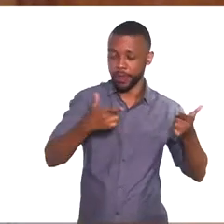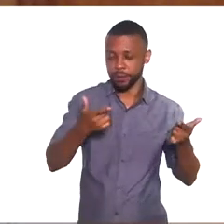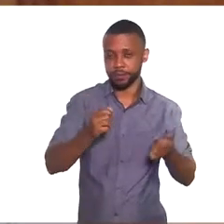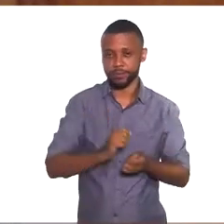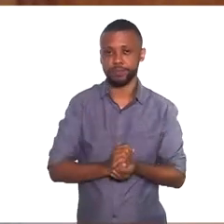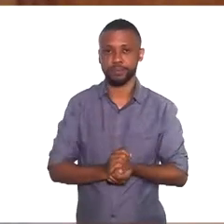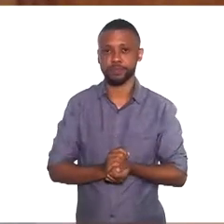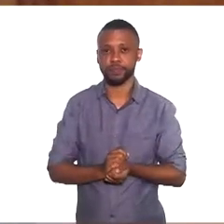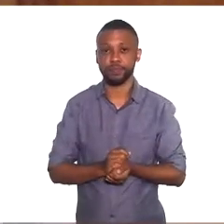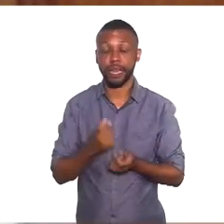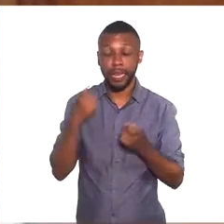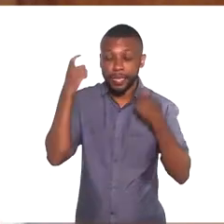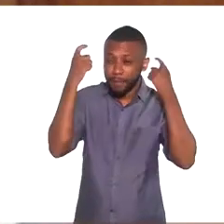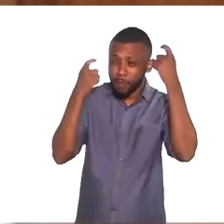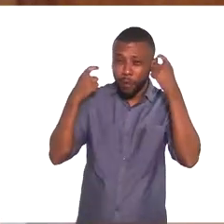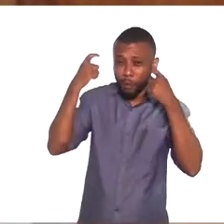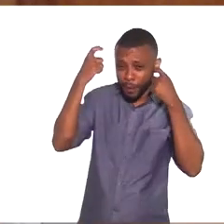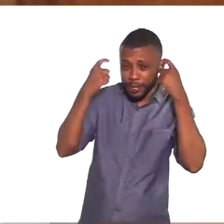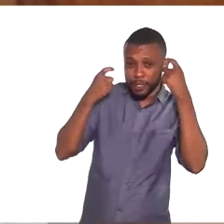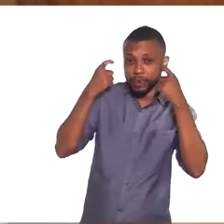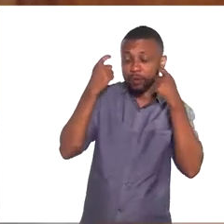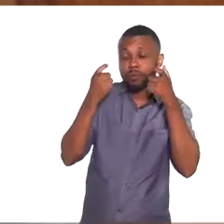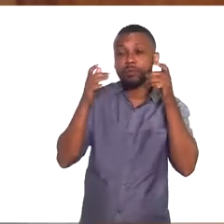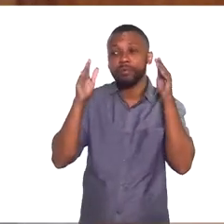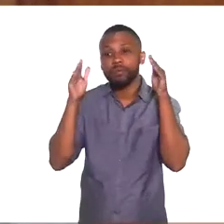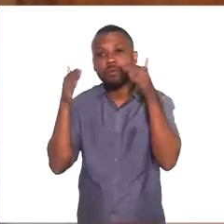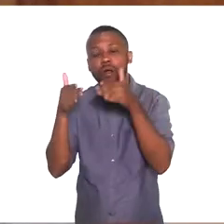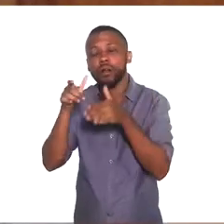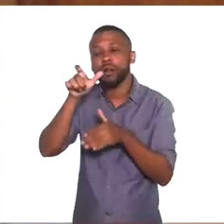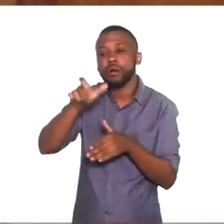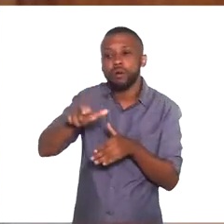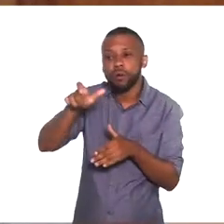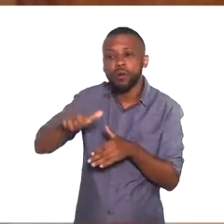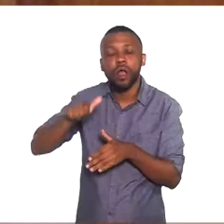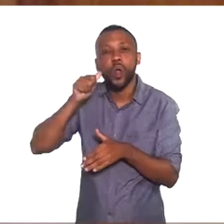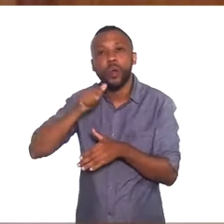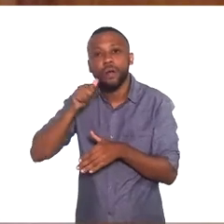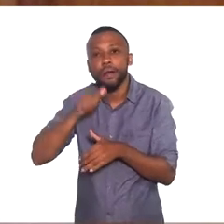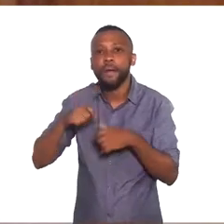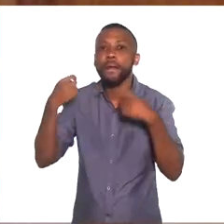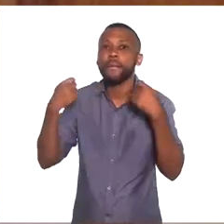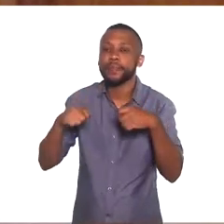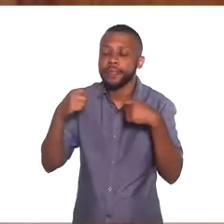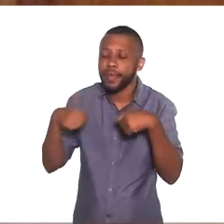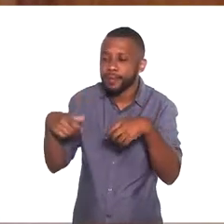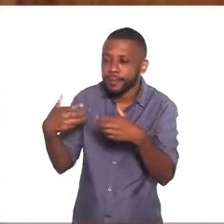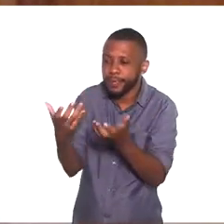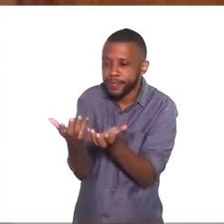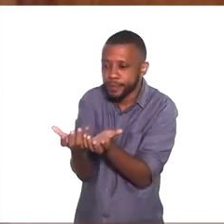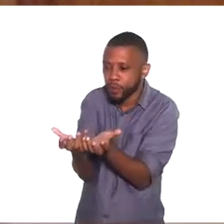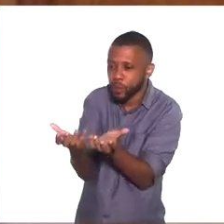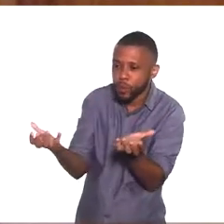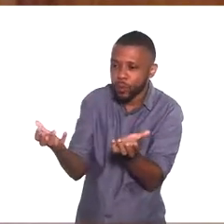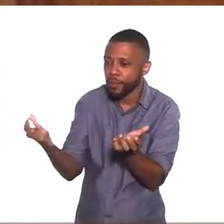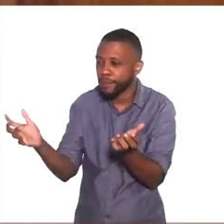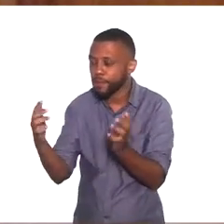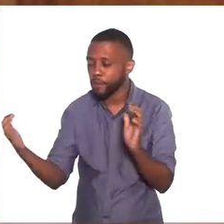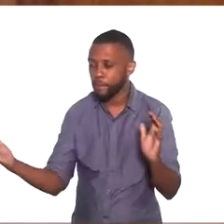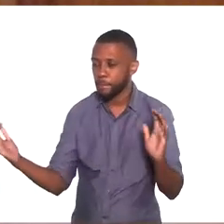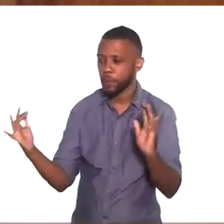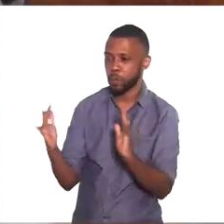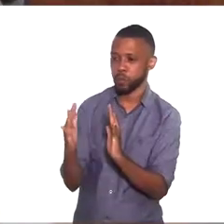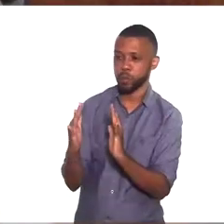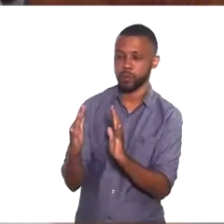trabalho cursos Jackson nasceram assim também né fazer preocupação com as viúvas que tava São servidas à mesa